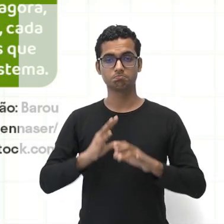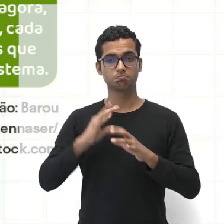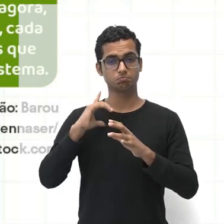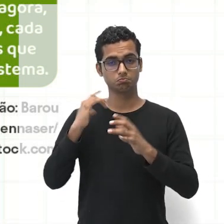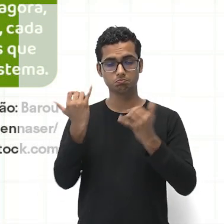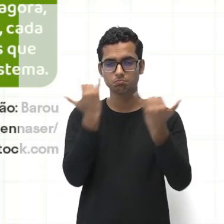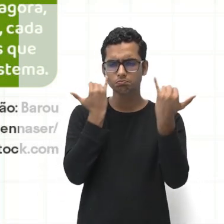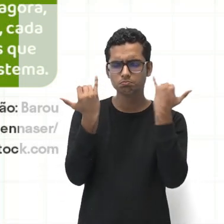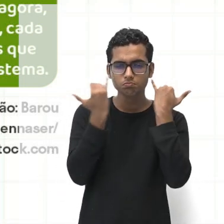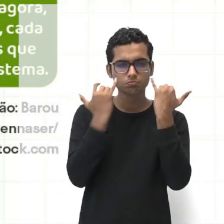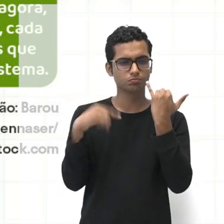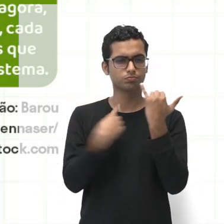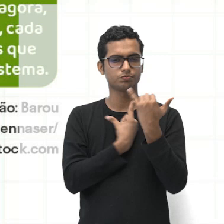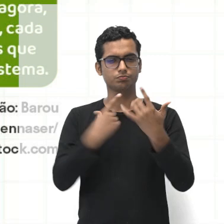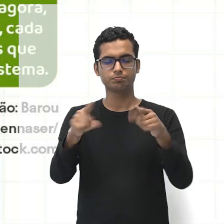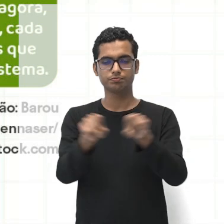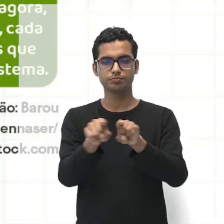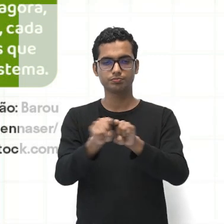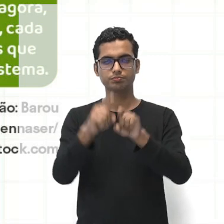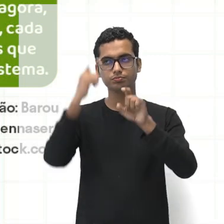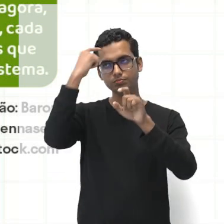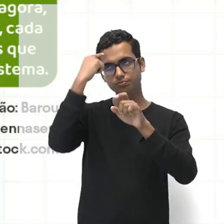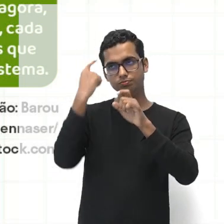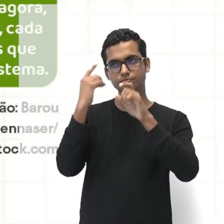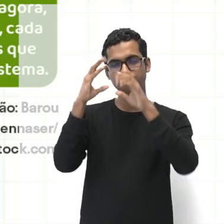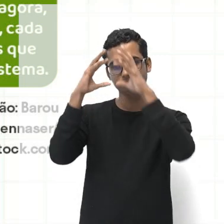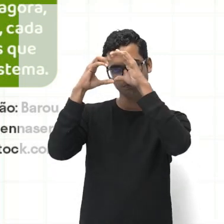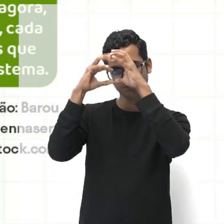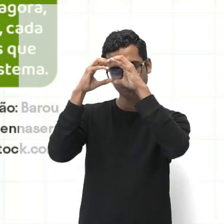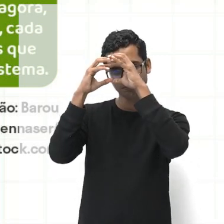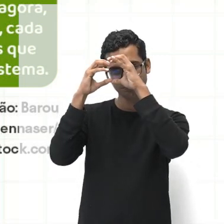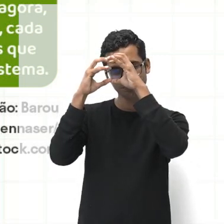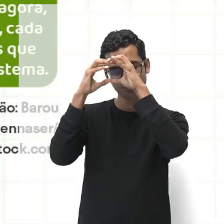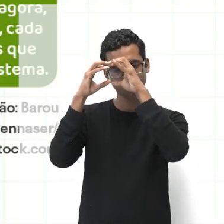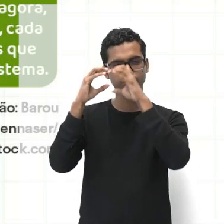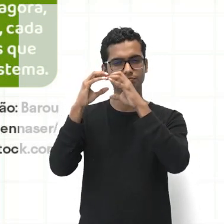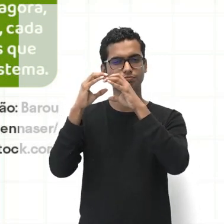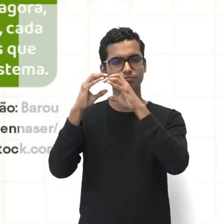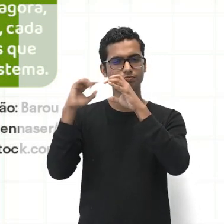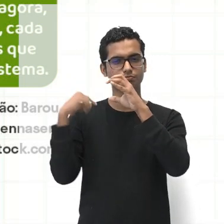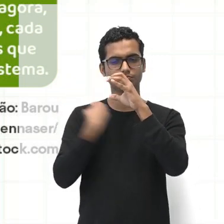cérebro. Vamos ver agora o nosso primeiro